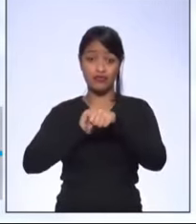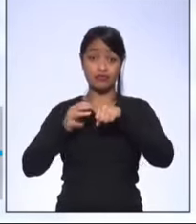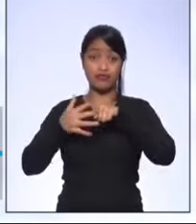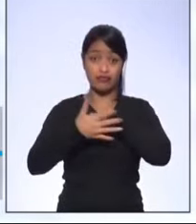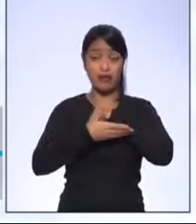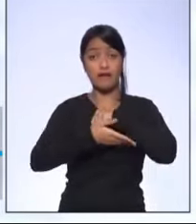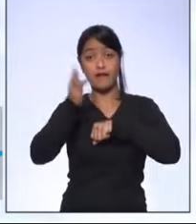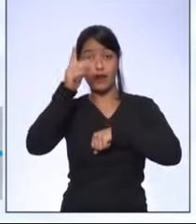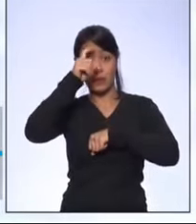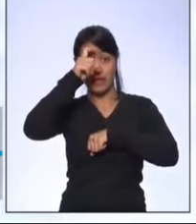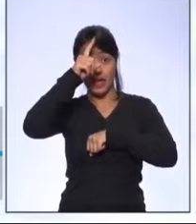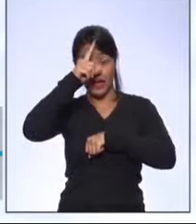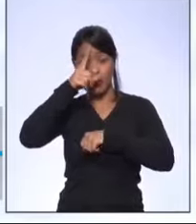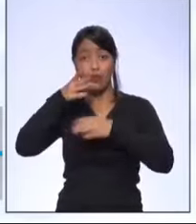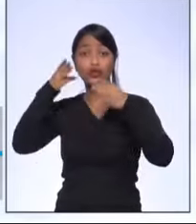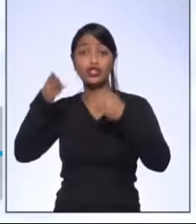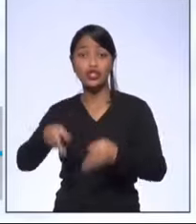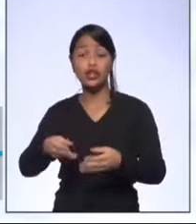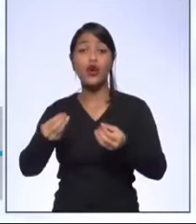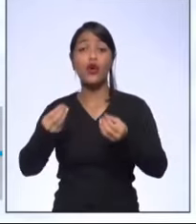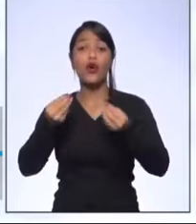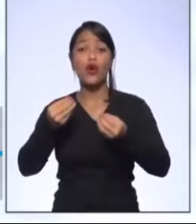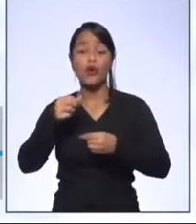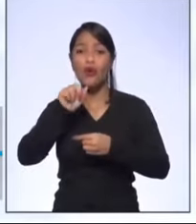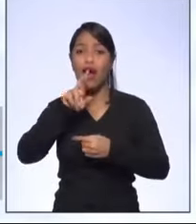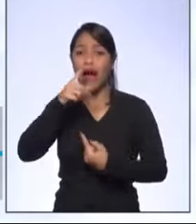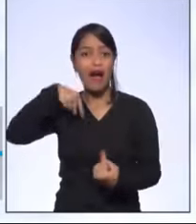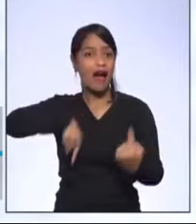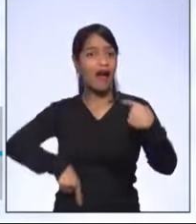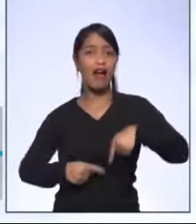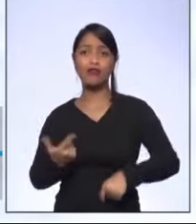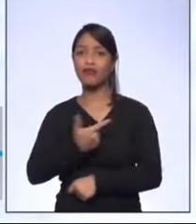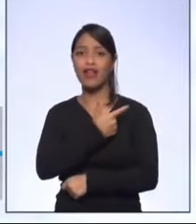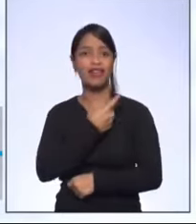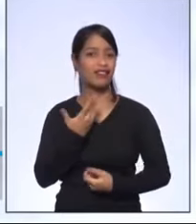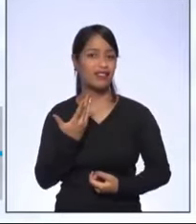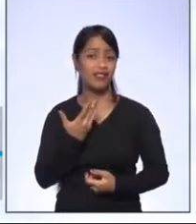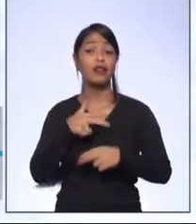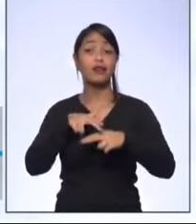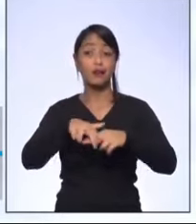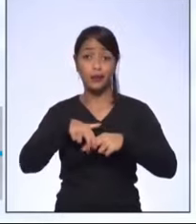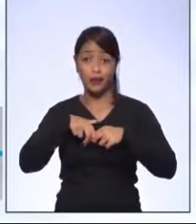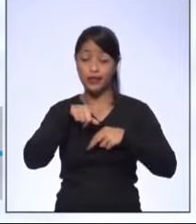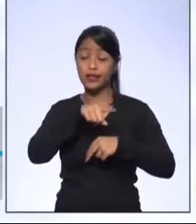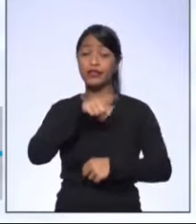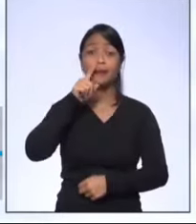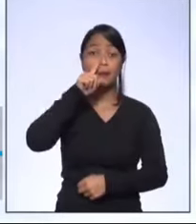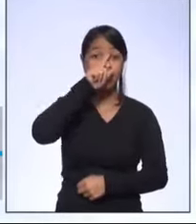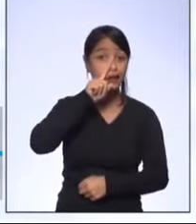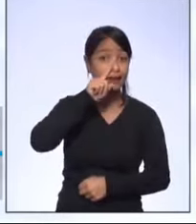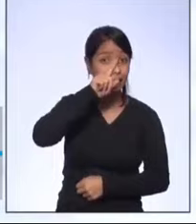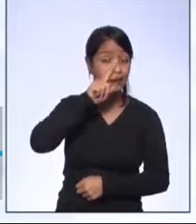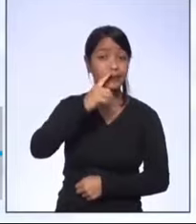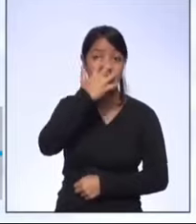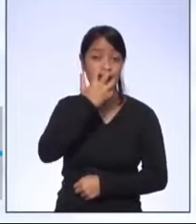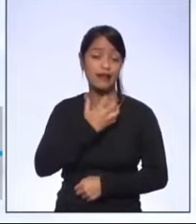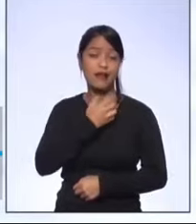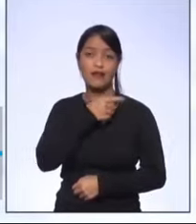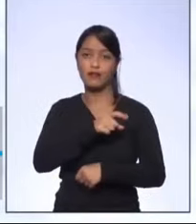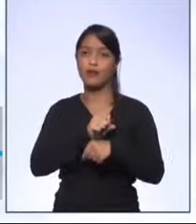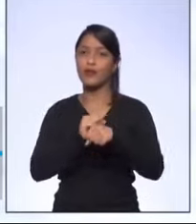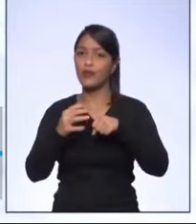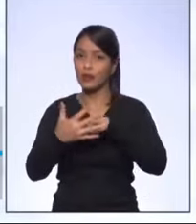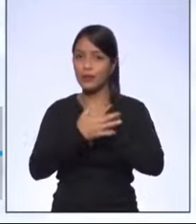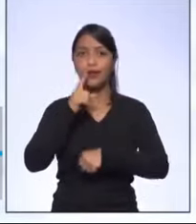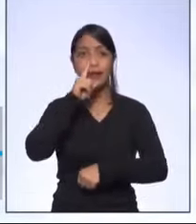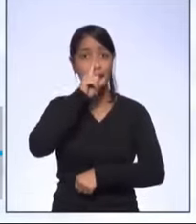sangue. Tá? Porque ele ataca justamente onde ocorre a troca gasosa. Por isso que é tão grave e perigoso. Né? Às vezes